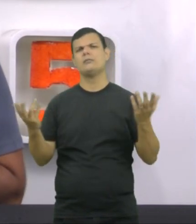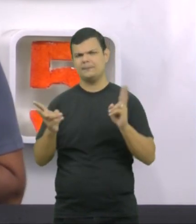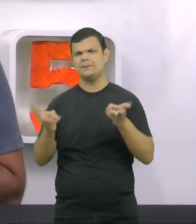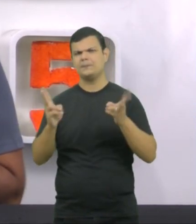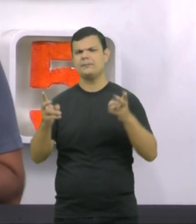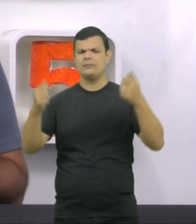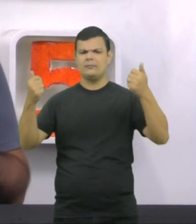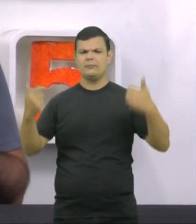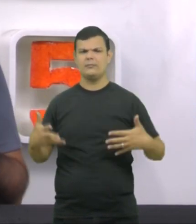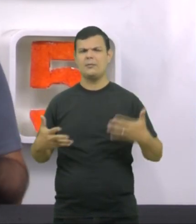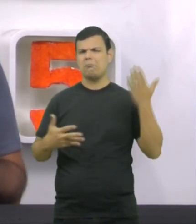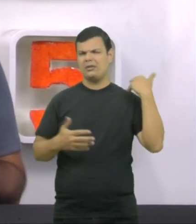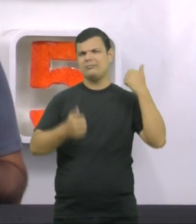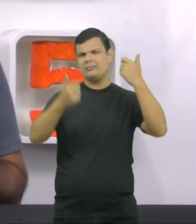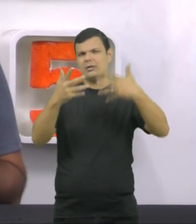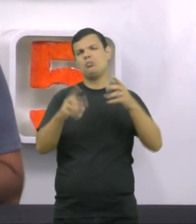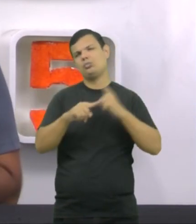Tempo.